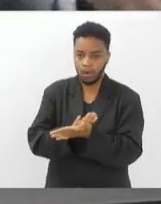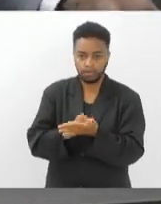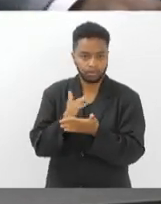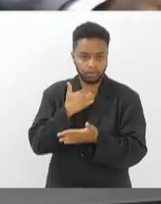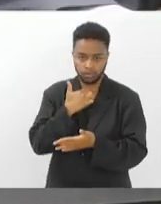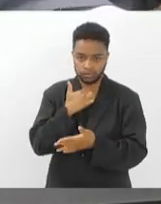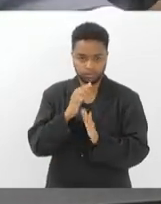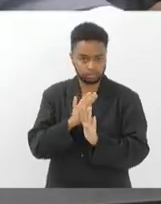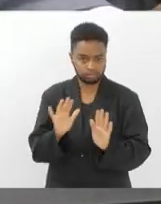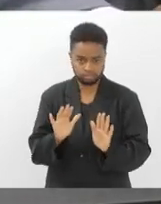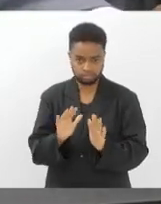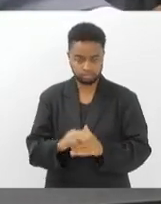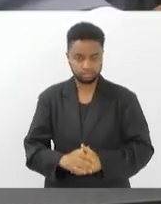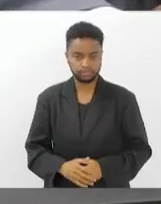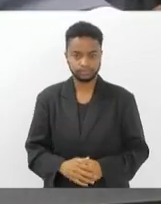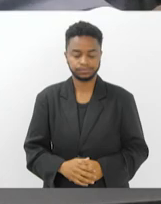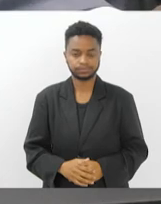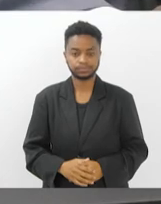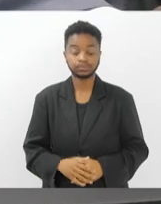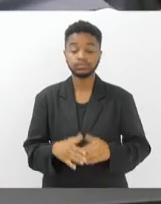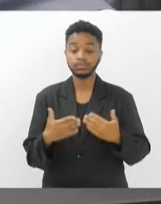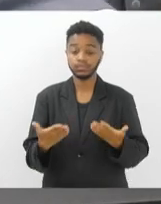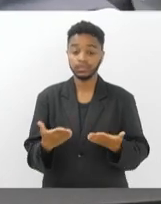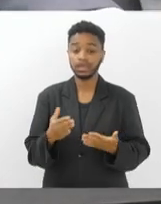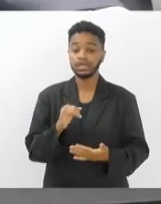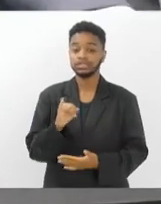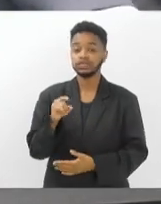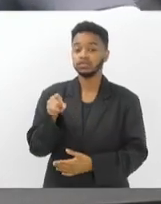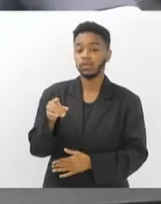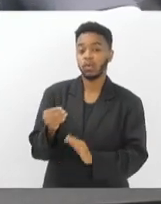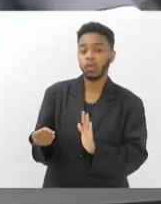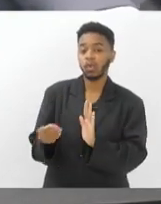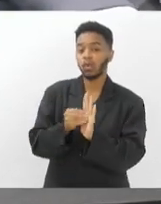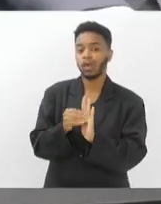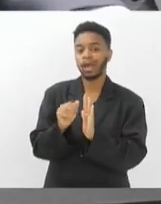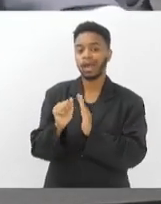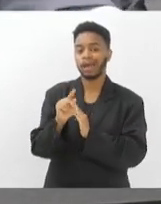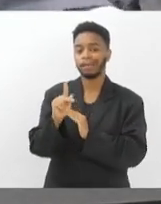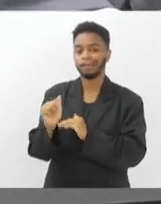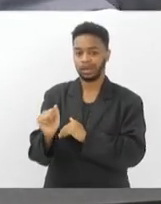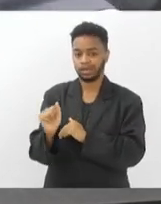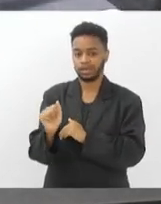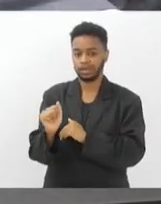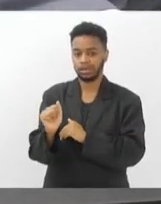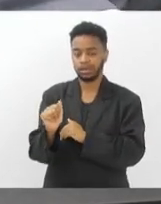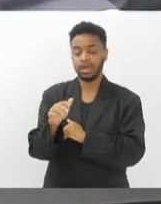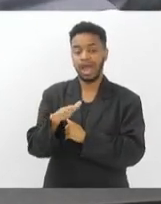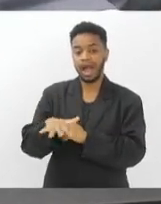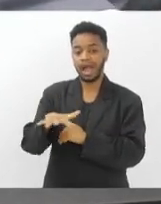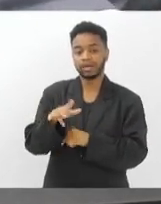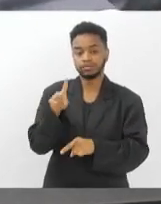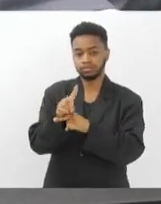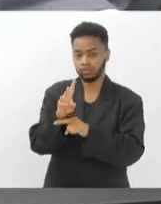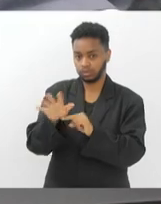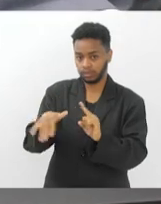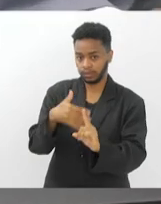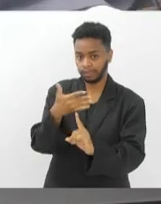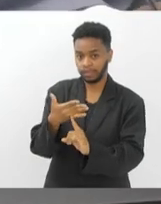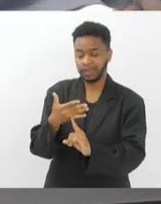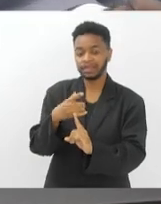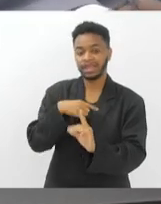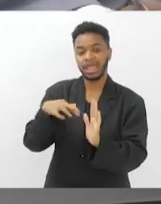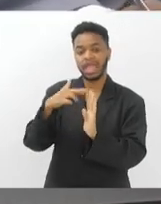nada. Então, quando você sobrepõe uma APA que é menos rigorosa que o